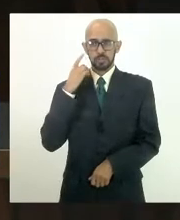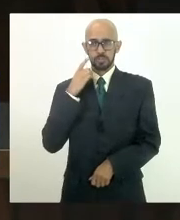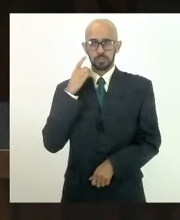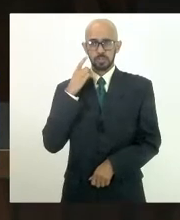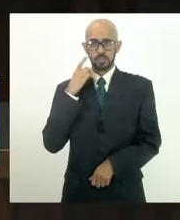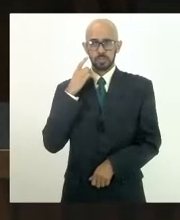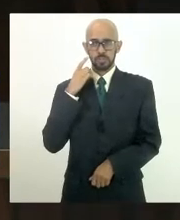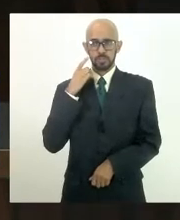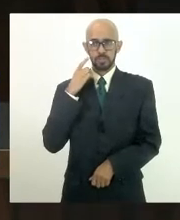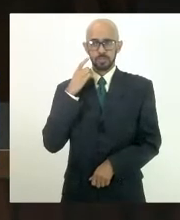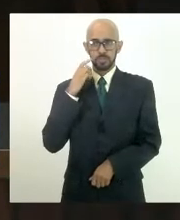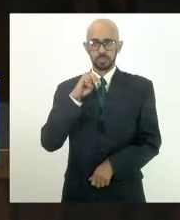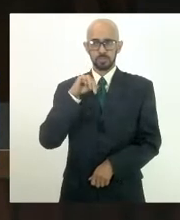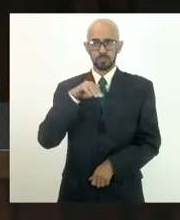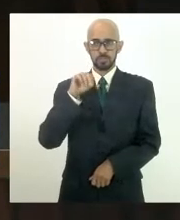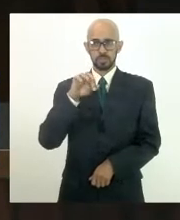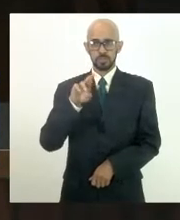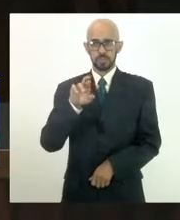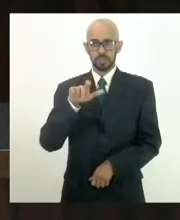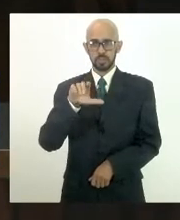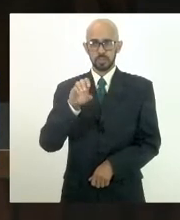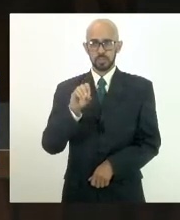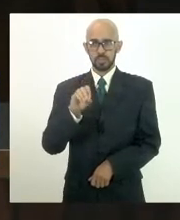Deputado Marcelo Dino.